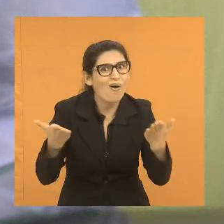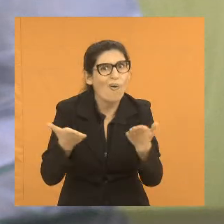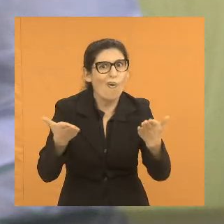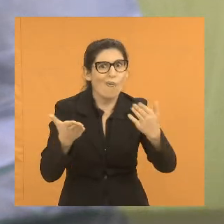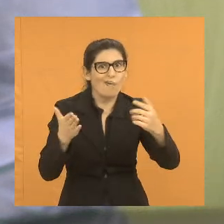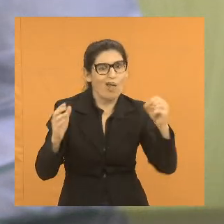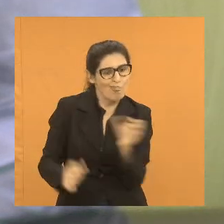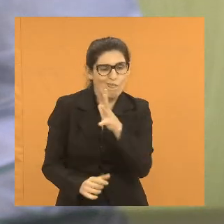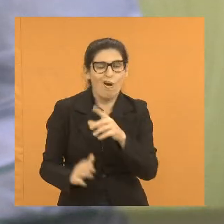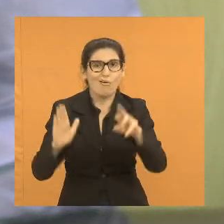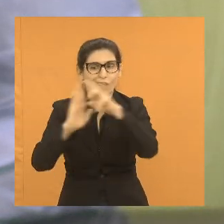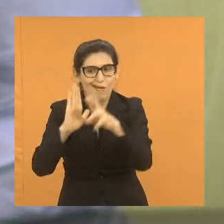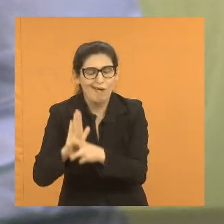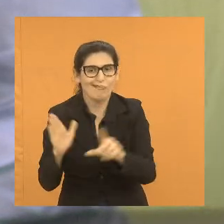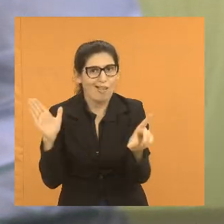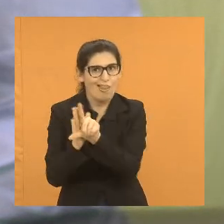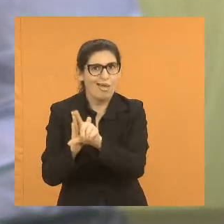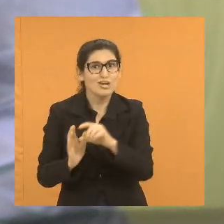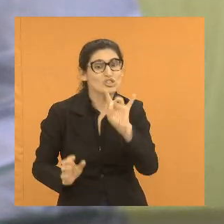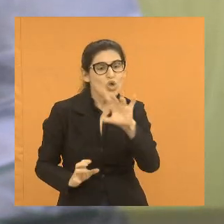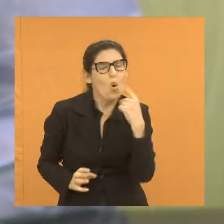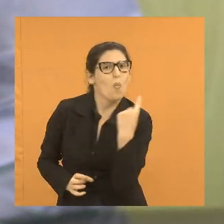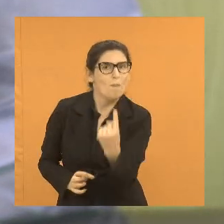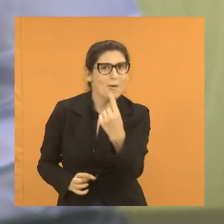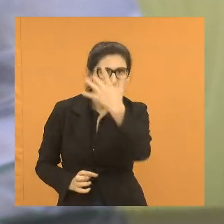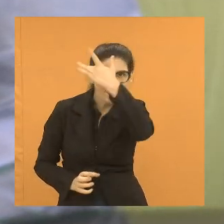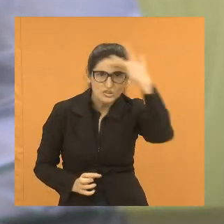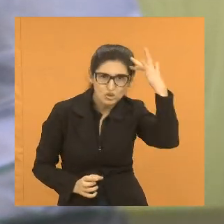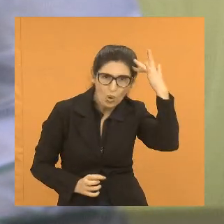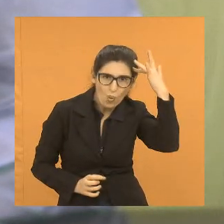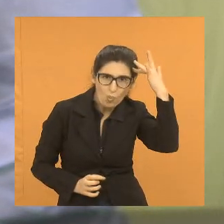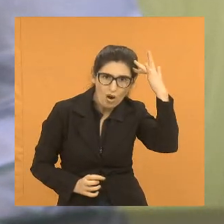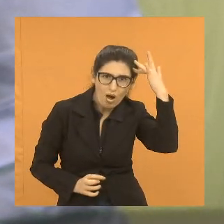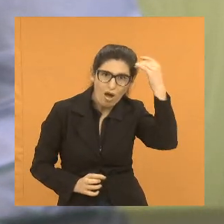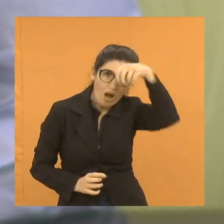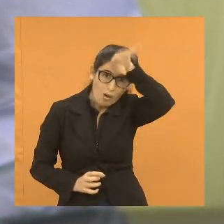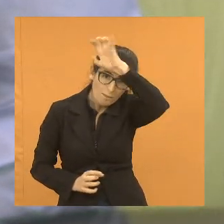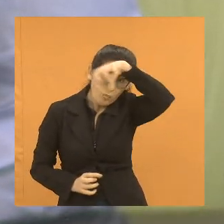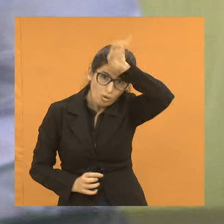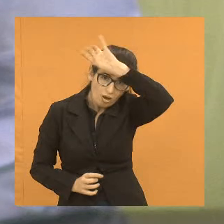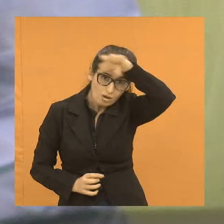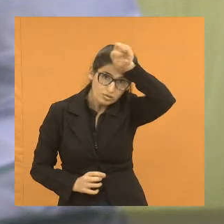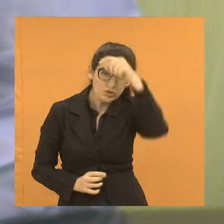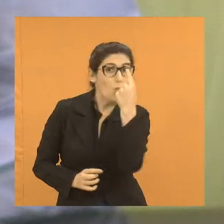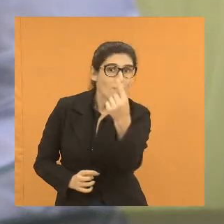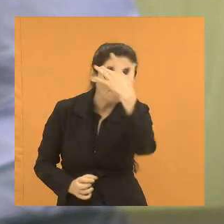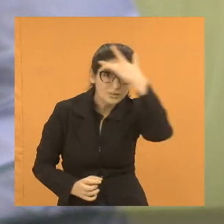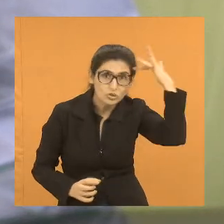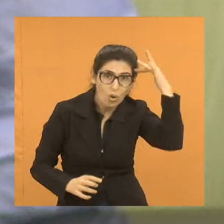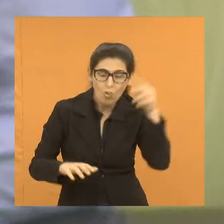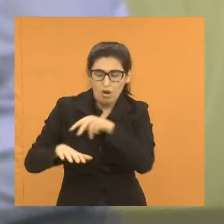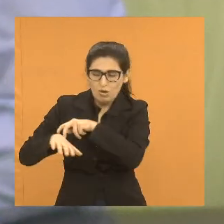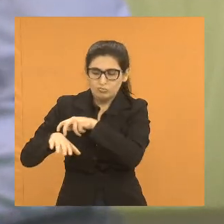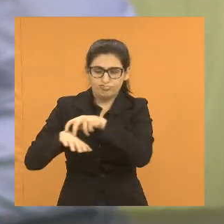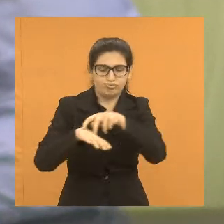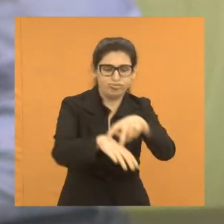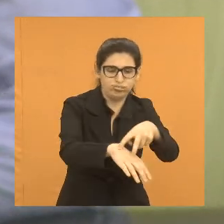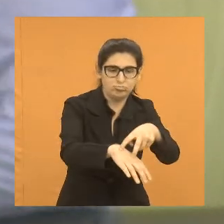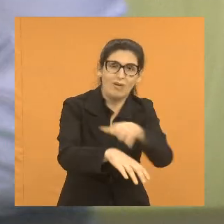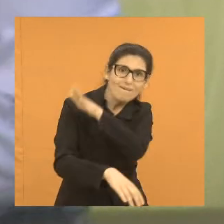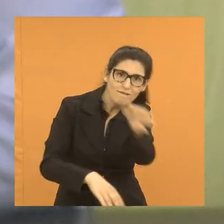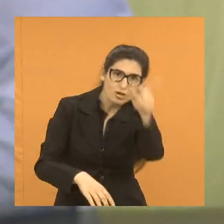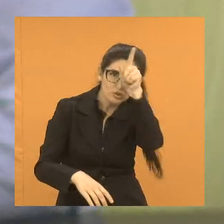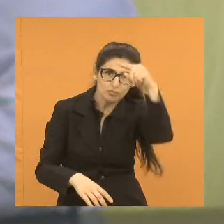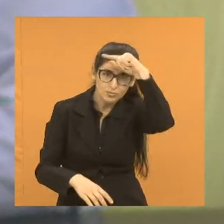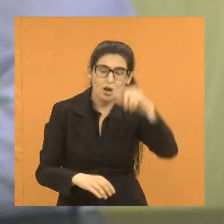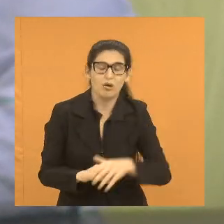né? O número de ambulâncias é insuficiente. Seria muito fácil a gente falar assim, olha, estudei aqui, pela logística,